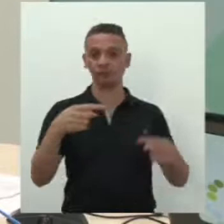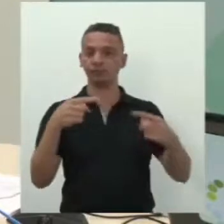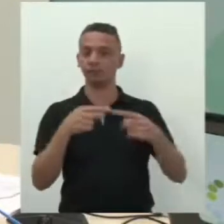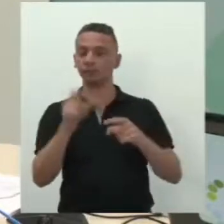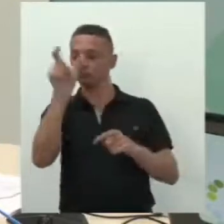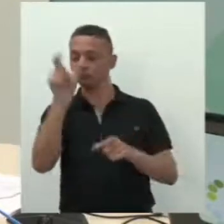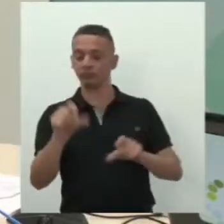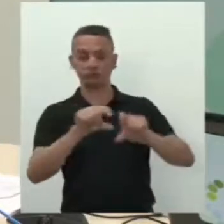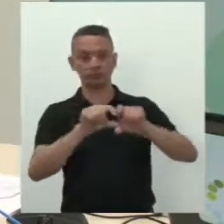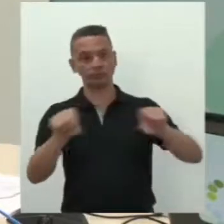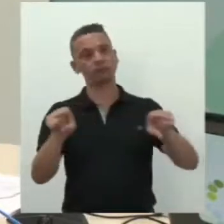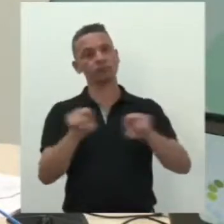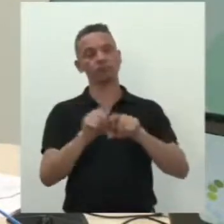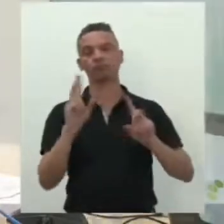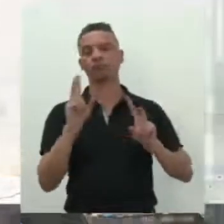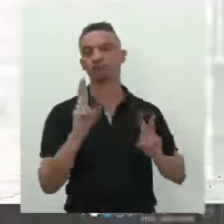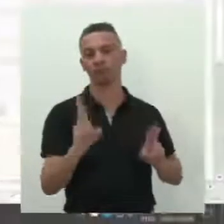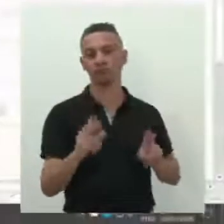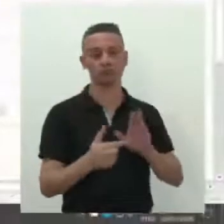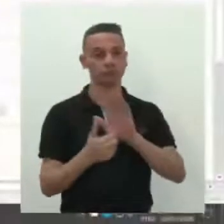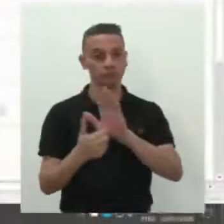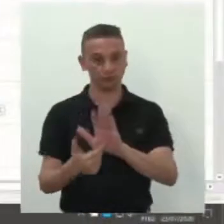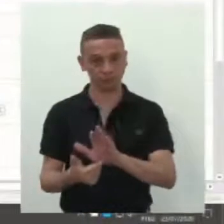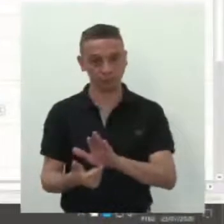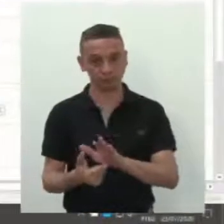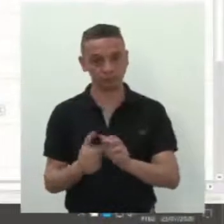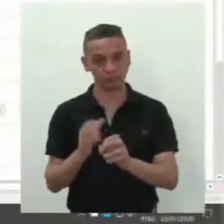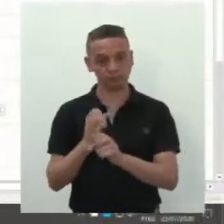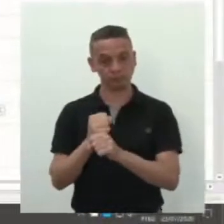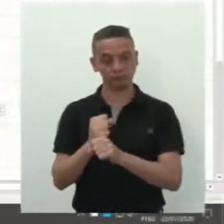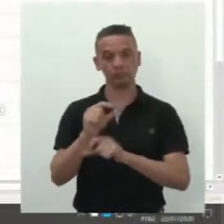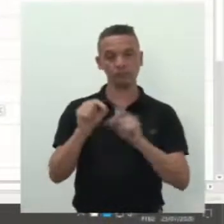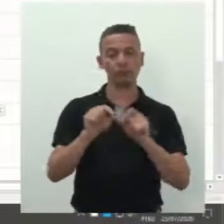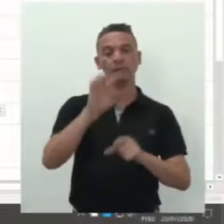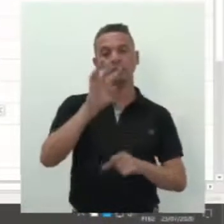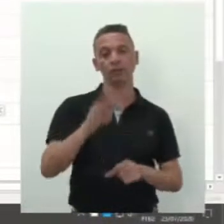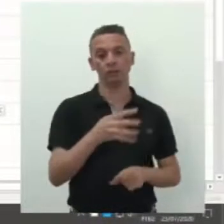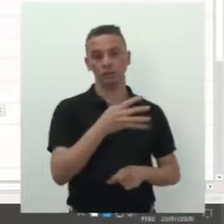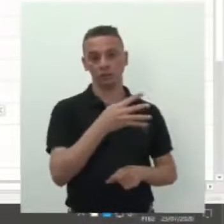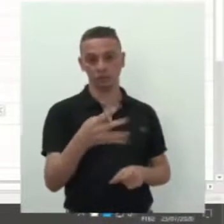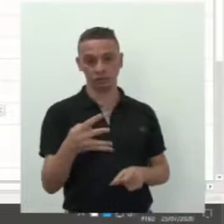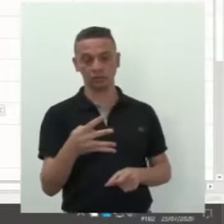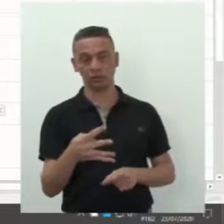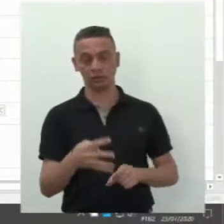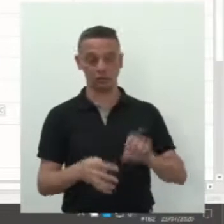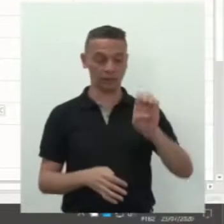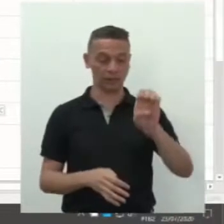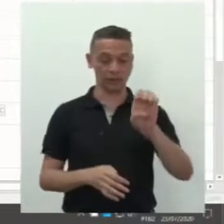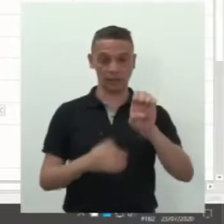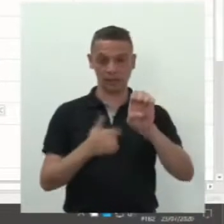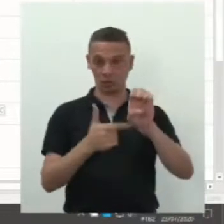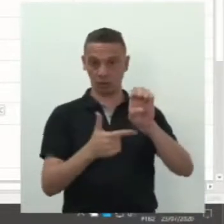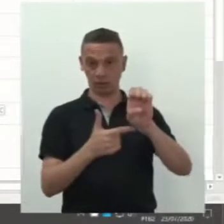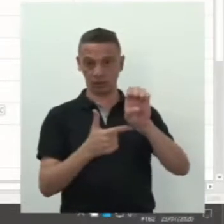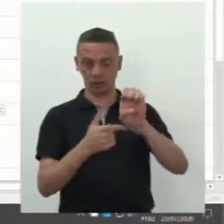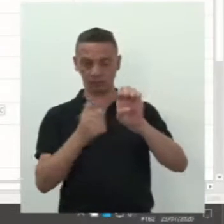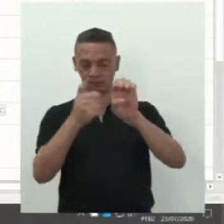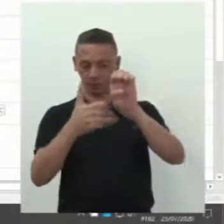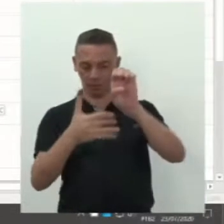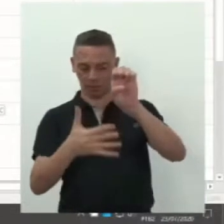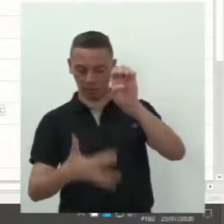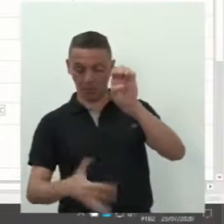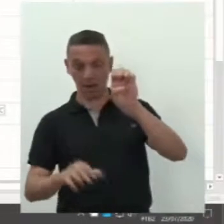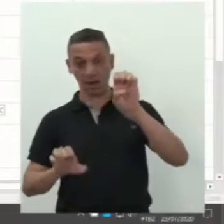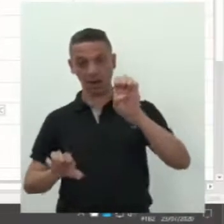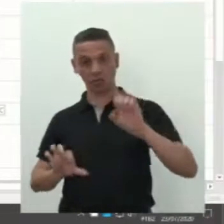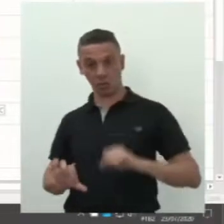linha e coluna. Então, eu estou indicando aqui para a função soma, que ele vai ter que somar a coluna E, linha 2, até a coluna E, linha